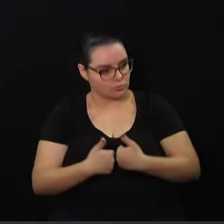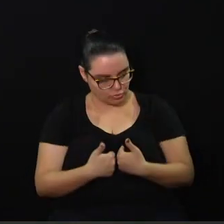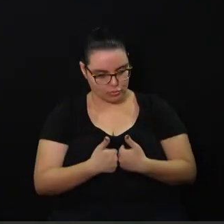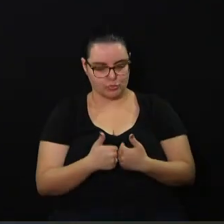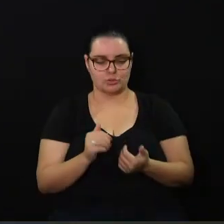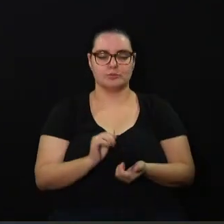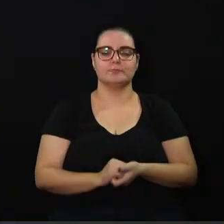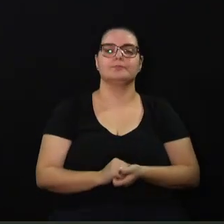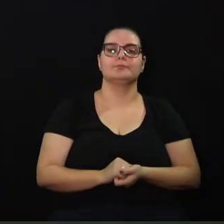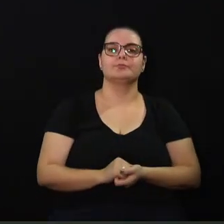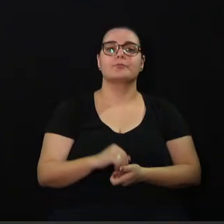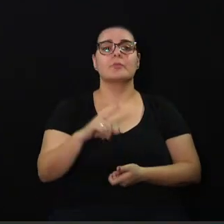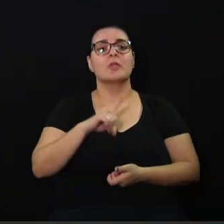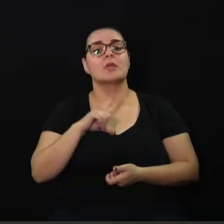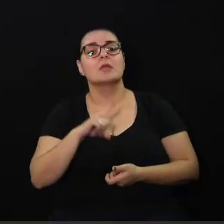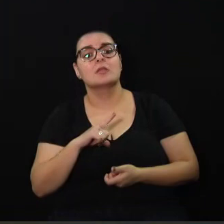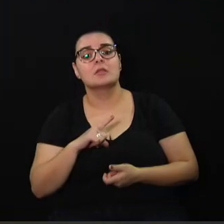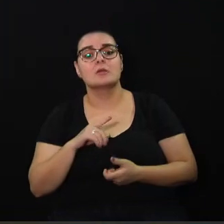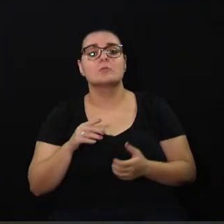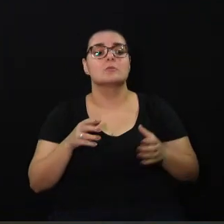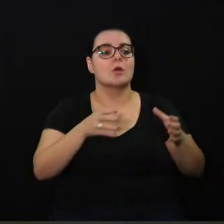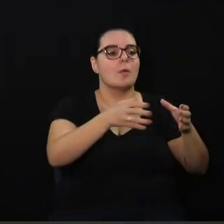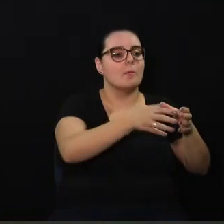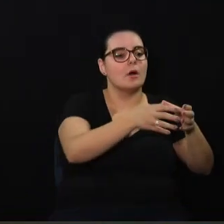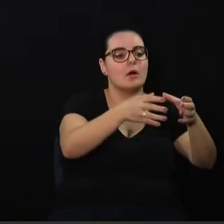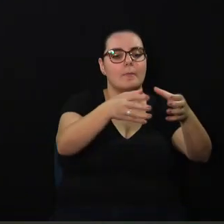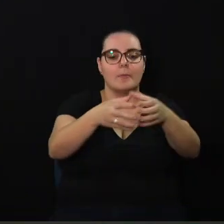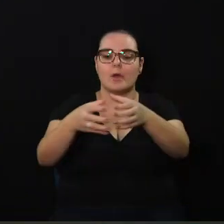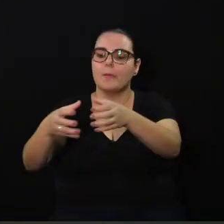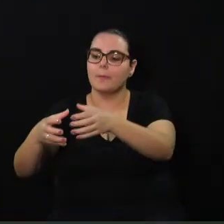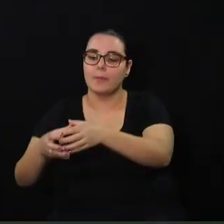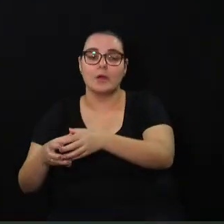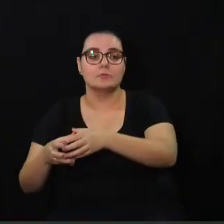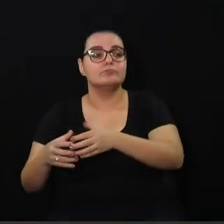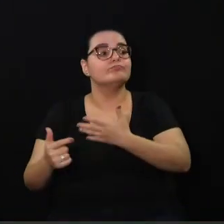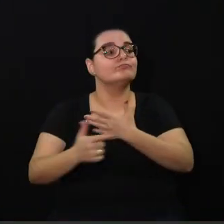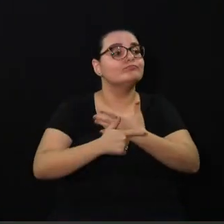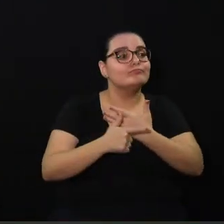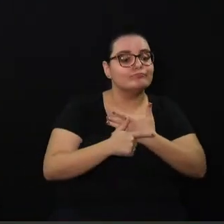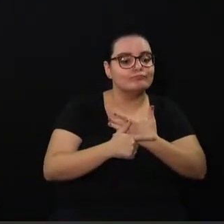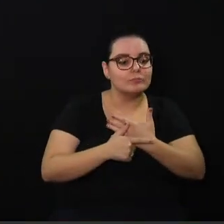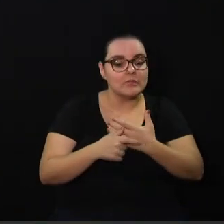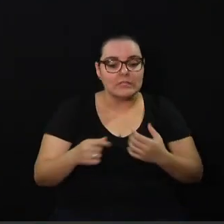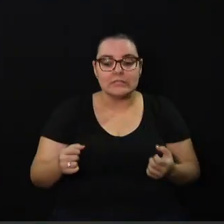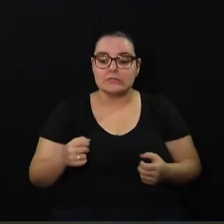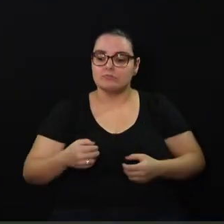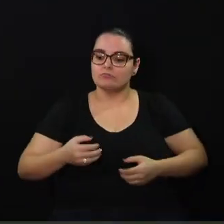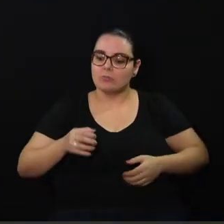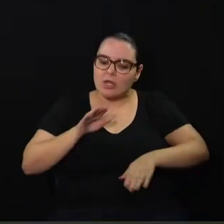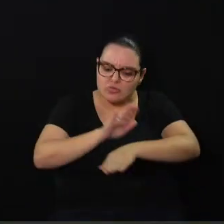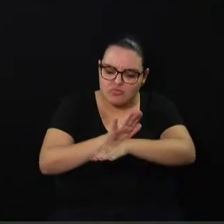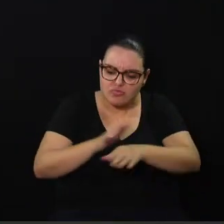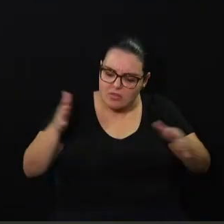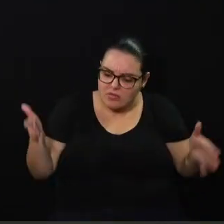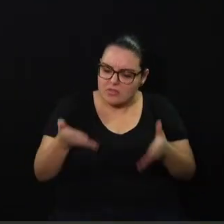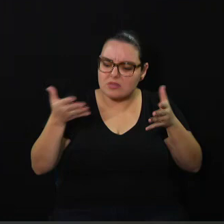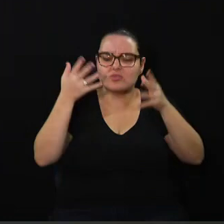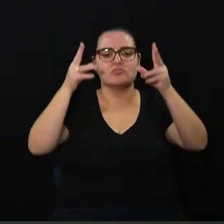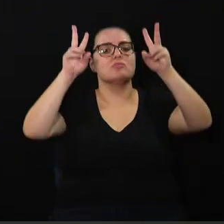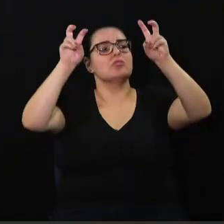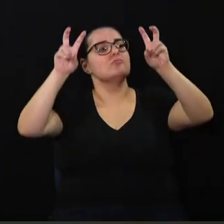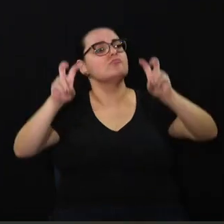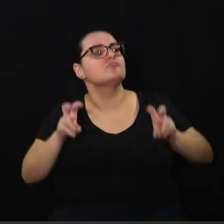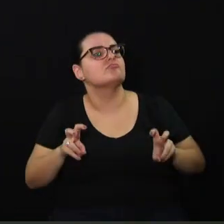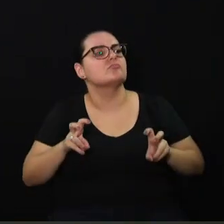nós temos então através das comissões esse papel de fomentar o debate e buscar